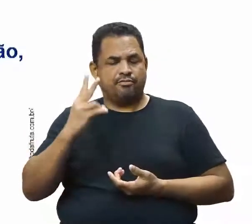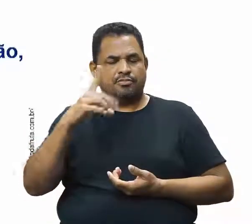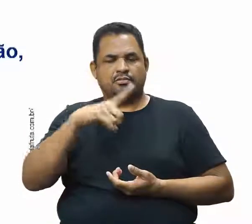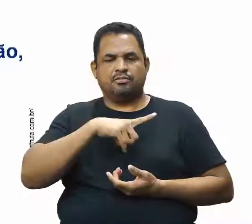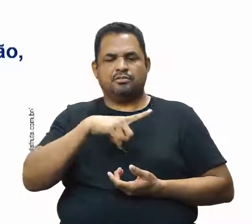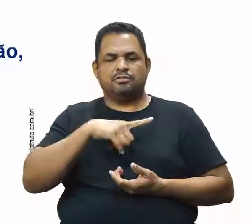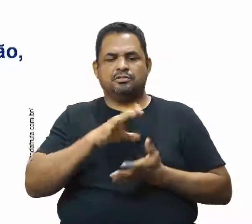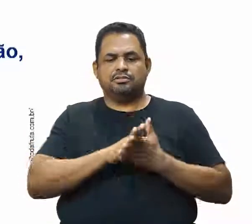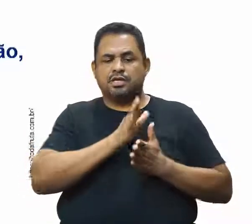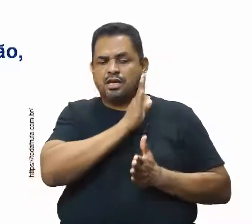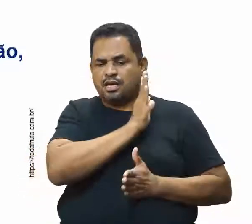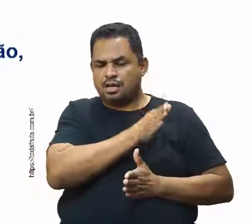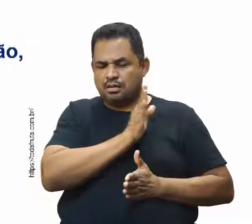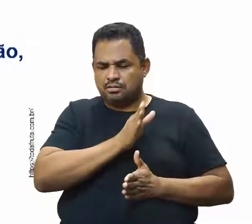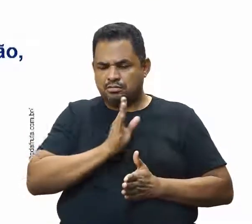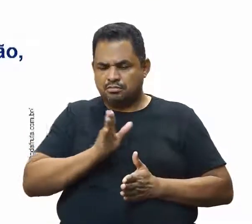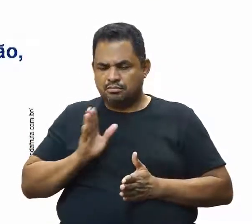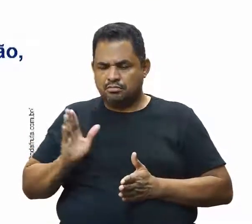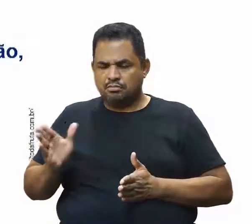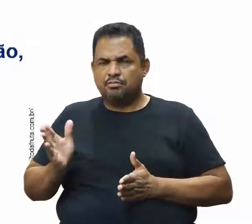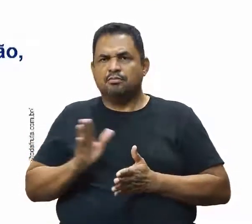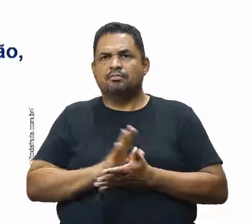assim, as suas etapas, tá?